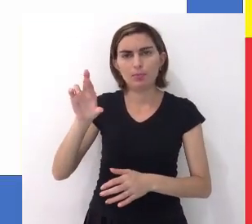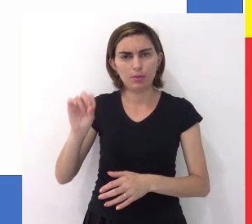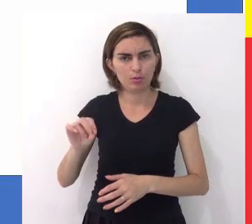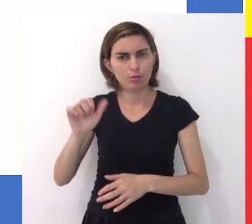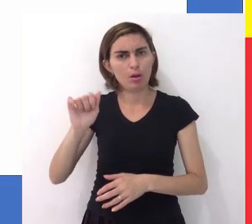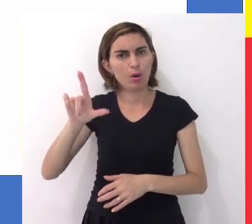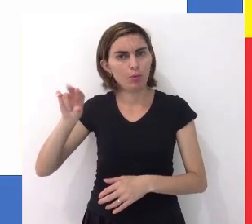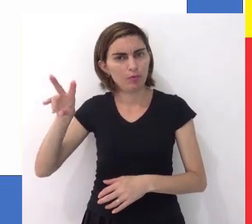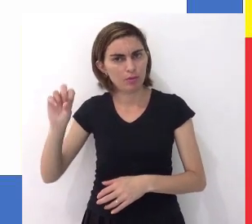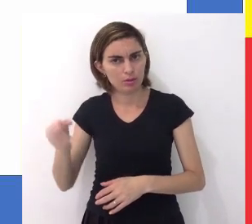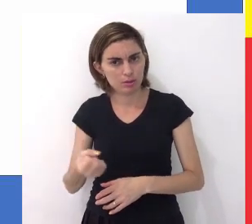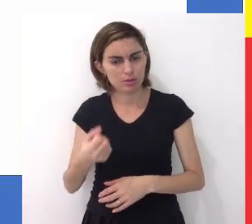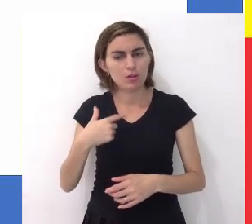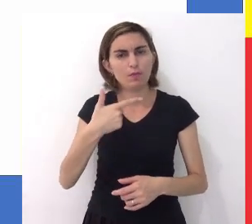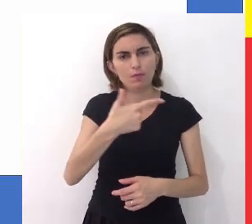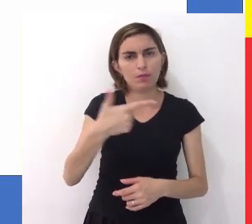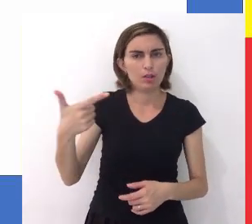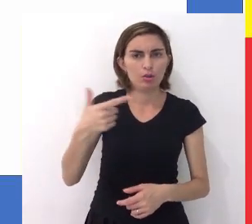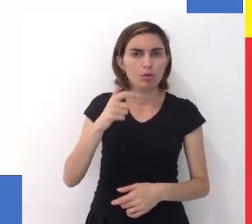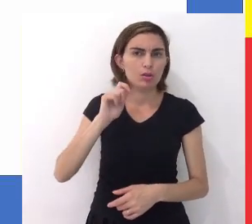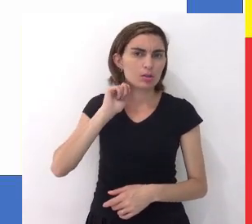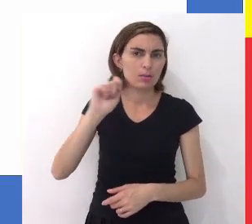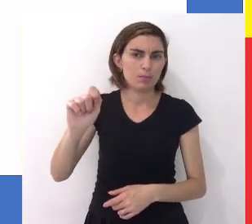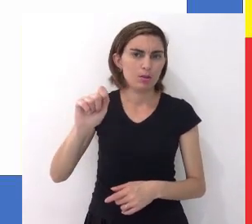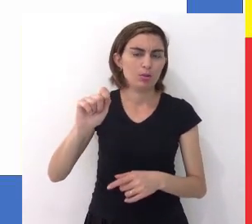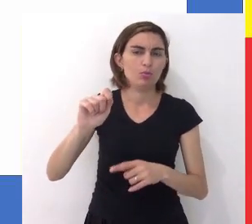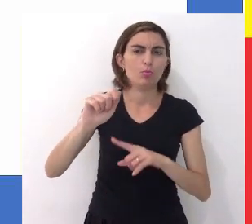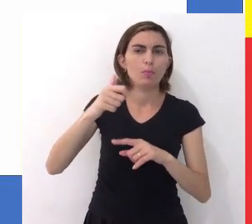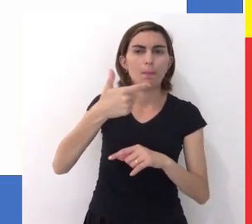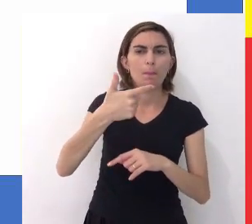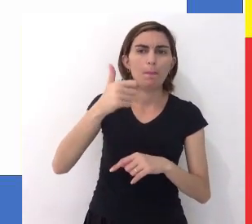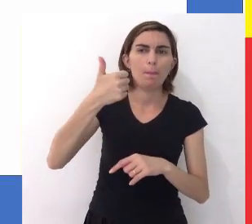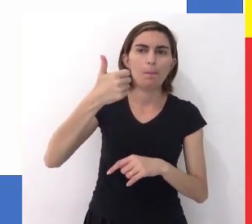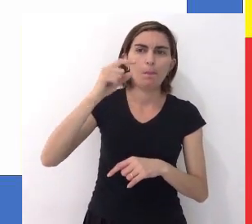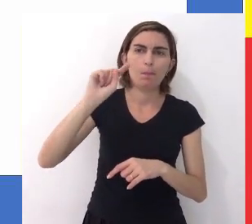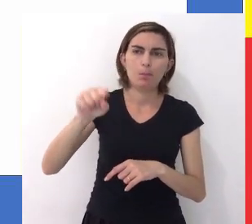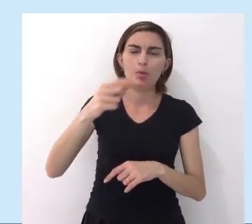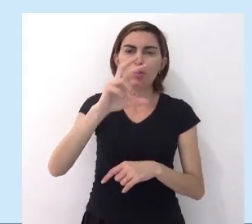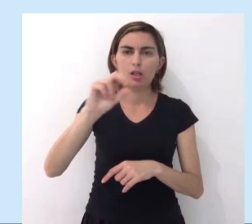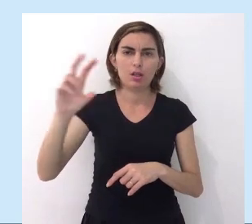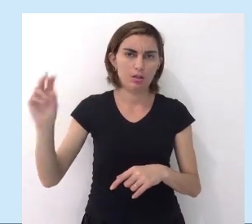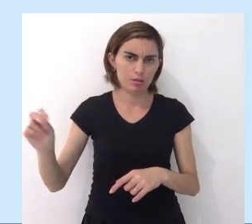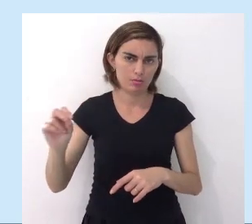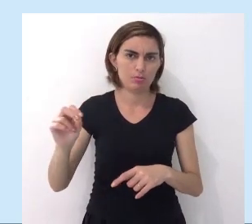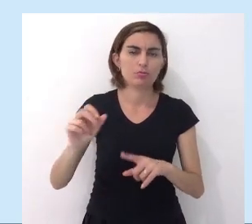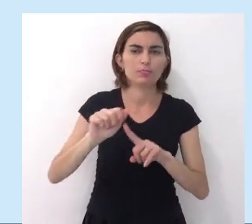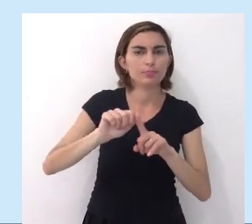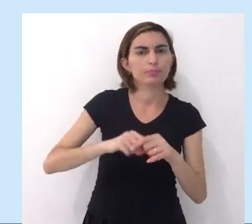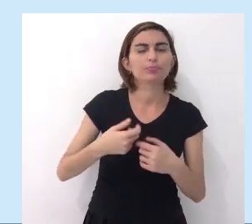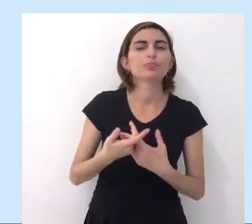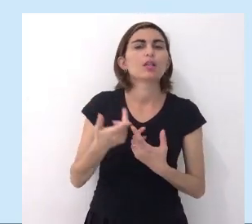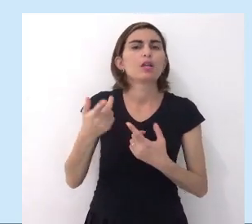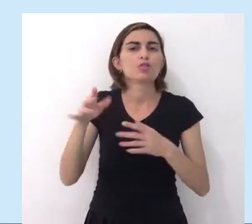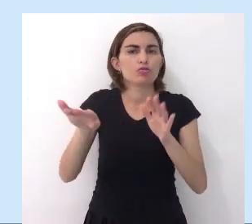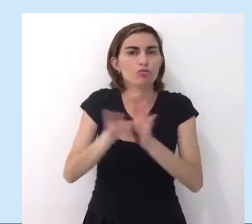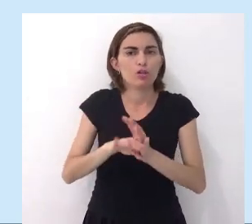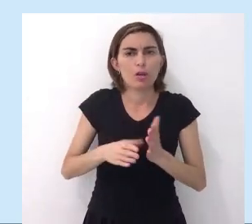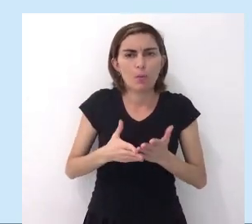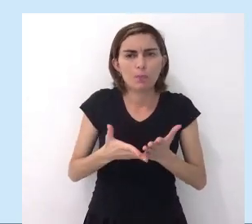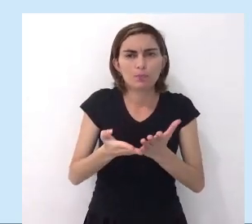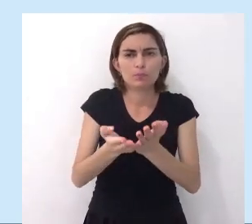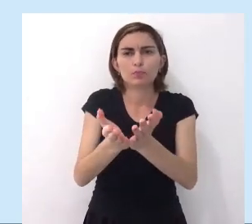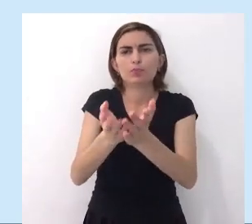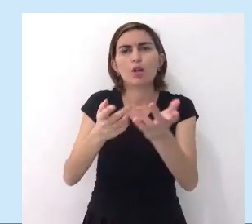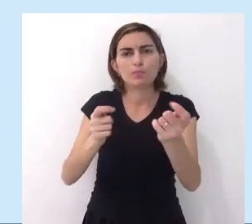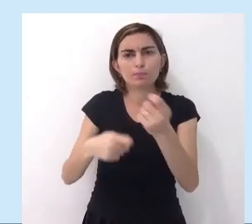primeira, foi aí em 22 de abril de 1500, tá? Cabral chega já com essas embarcações, já para fazer